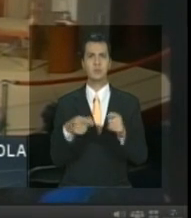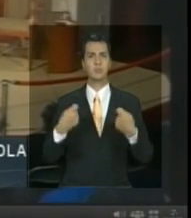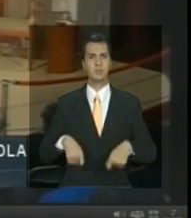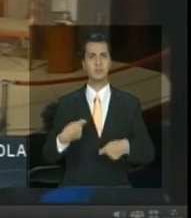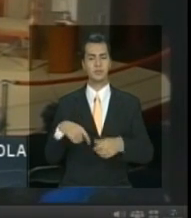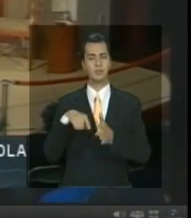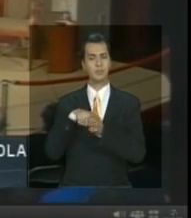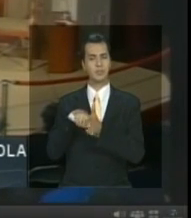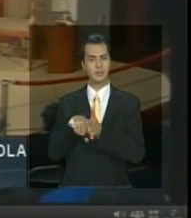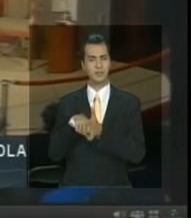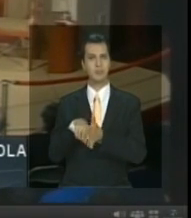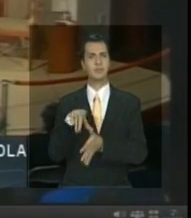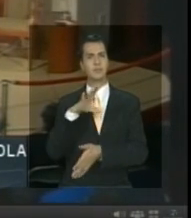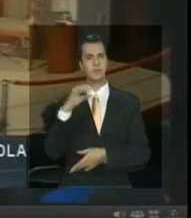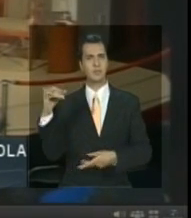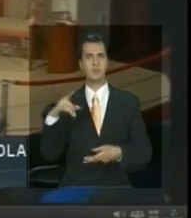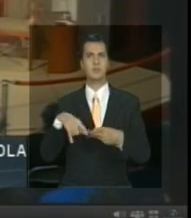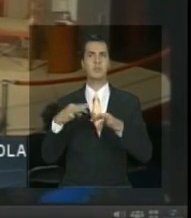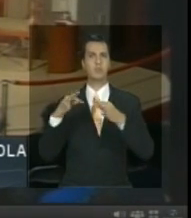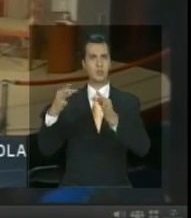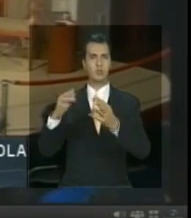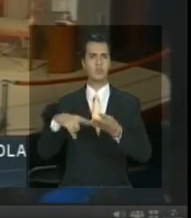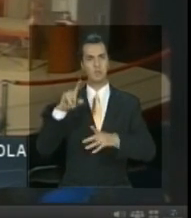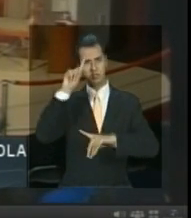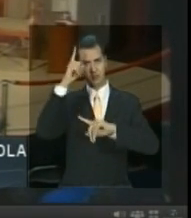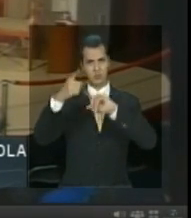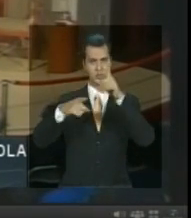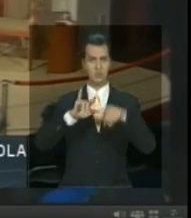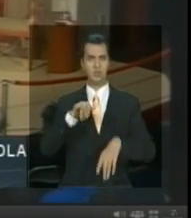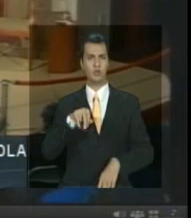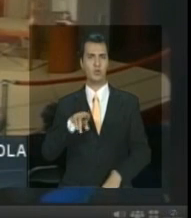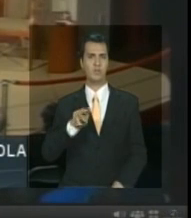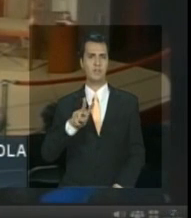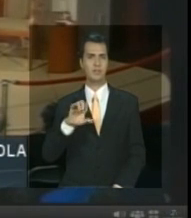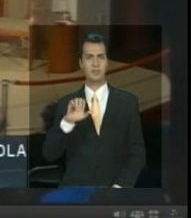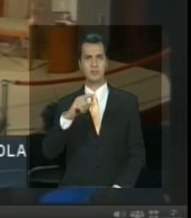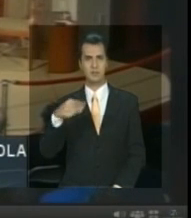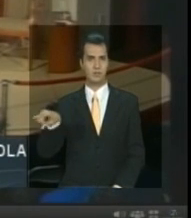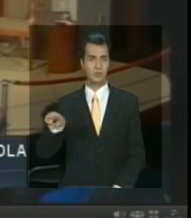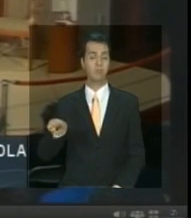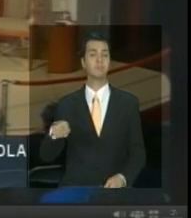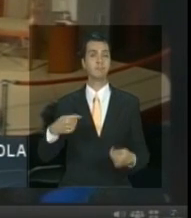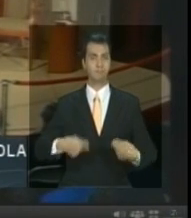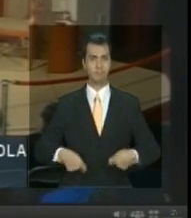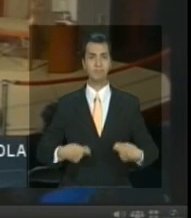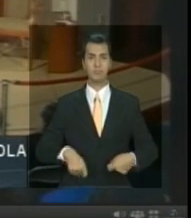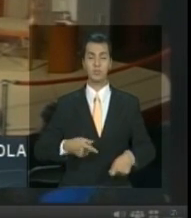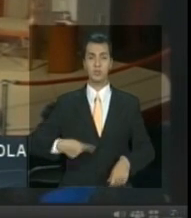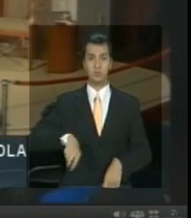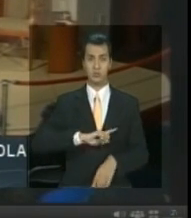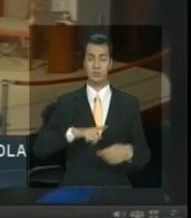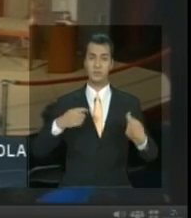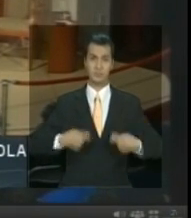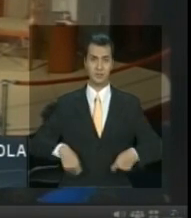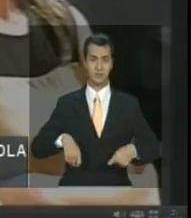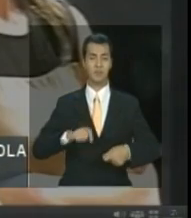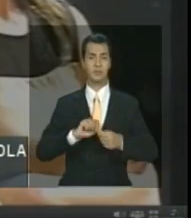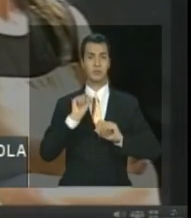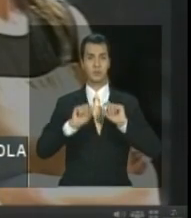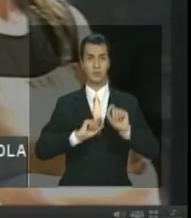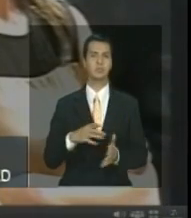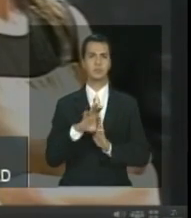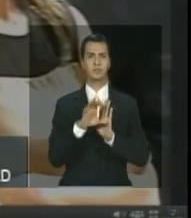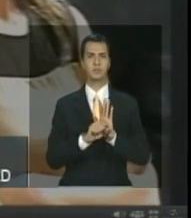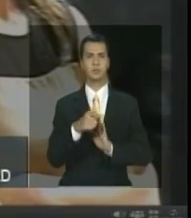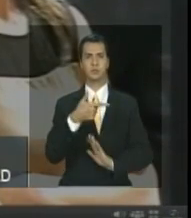pesquisa científica, tecnológica e inovação. Nós temos, de, ao mesmo tempo que tratamos de uma